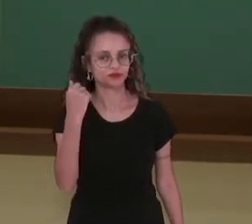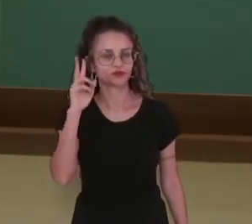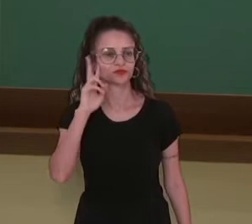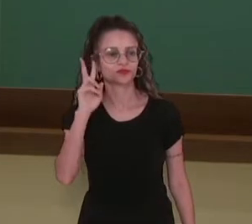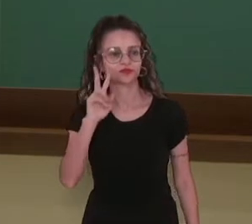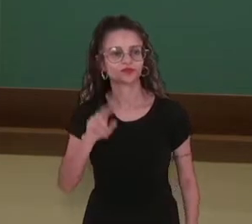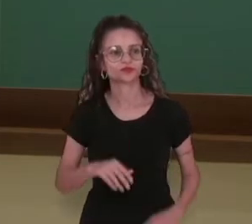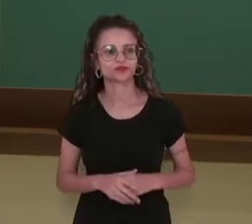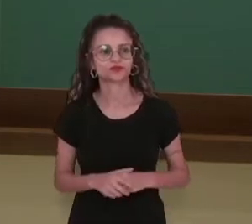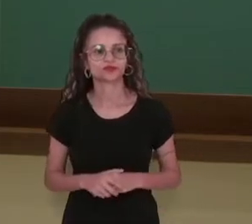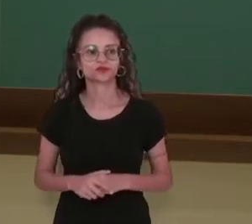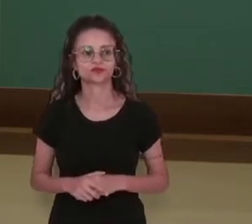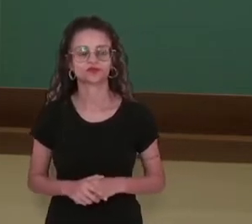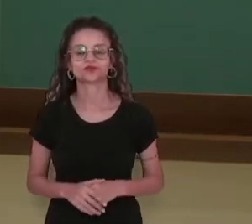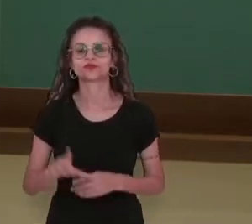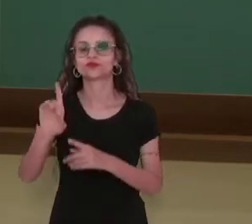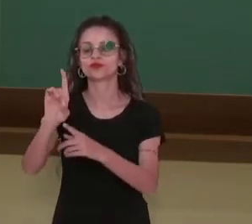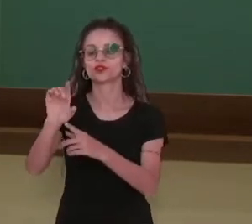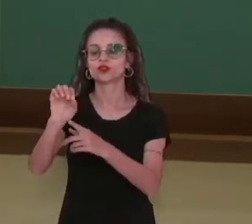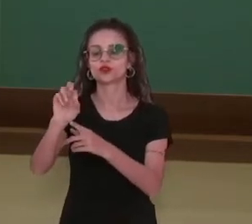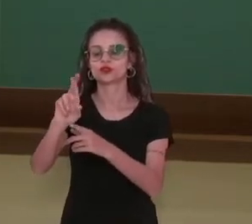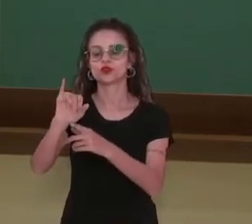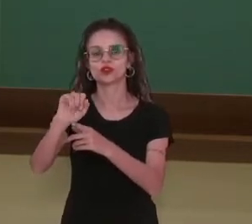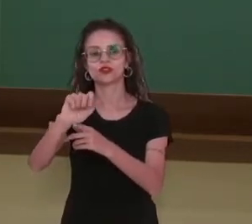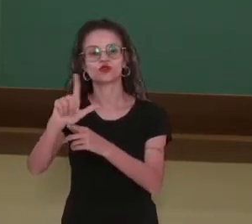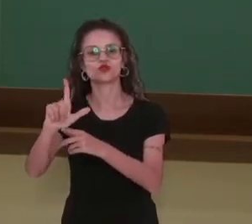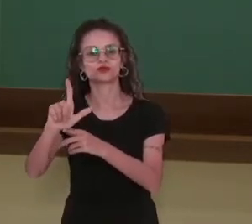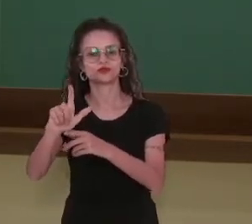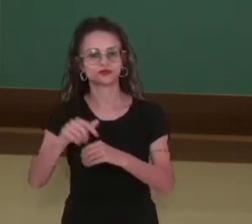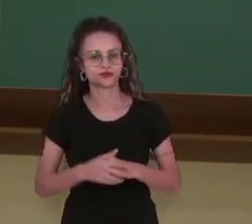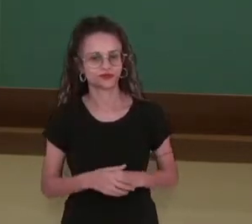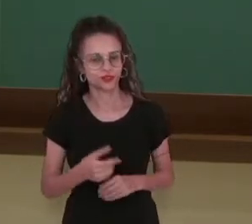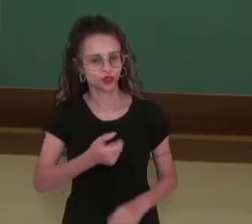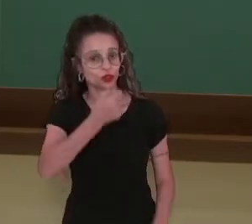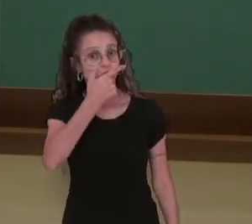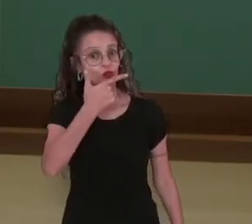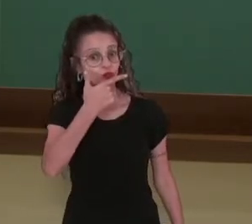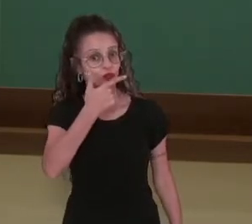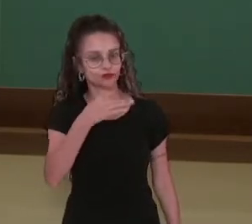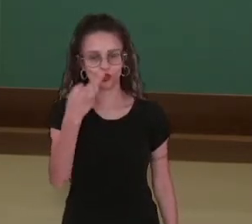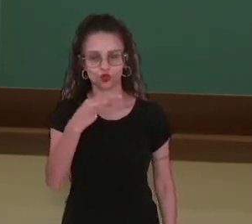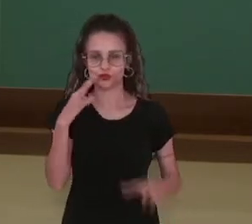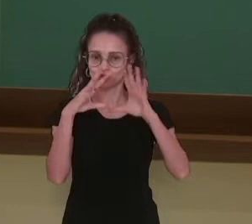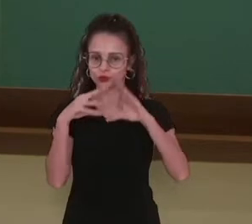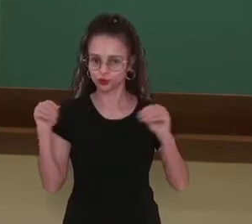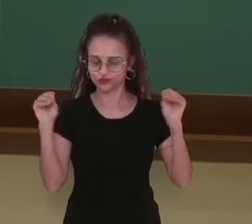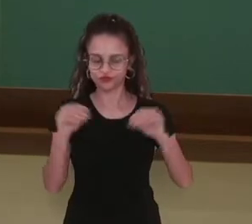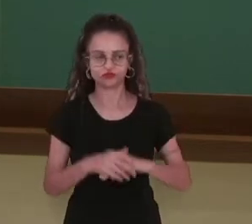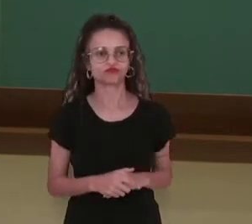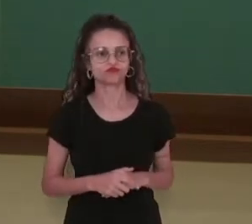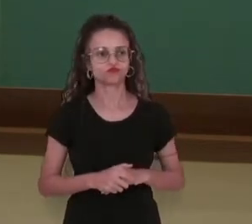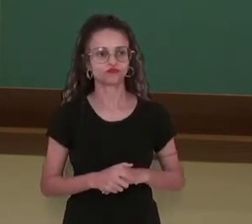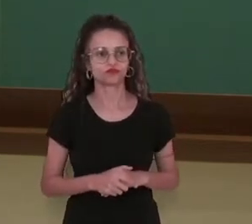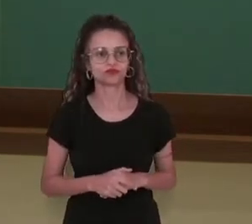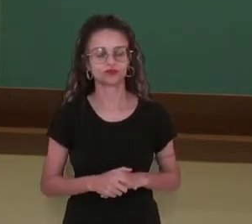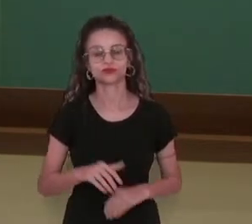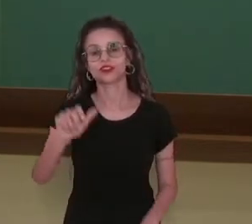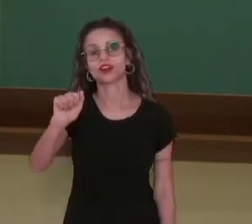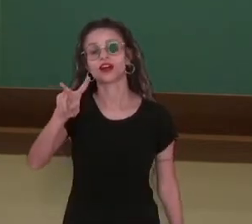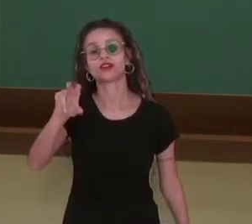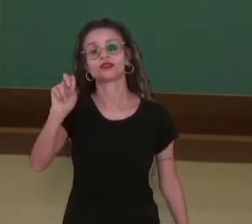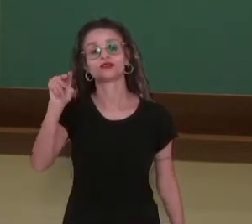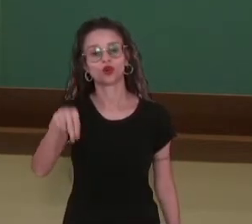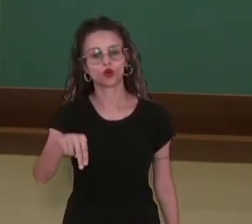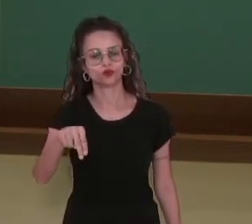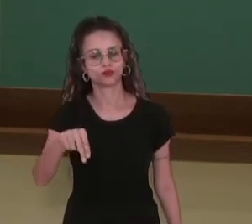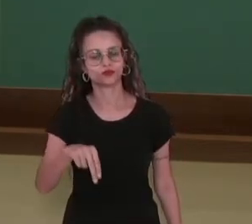recordar. Do Doril, o slogan era: tomou o Doril, a dor sumiu. Do Avon,